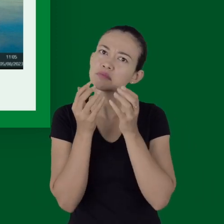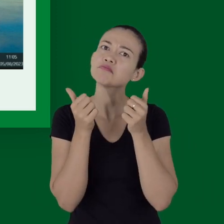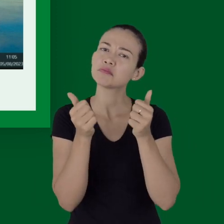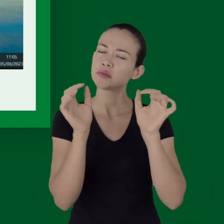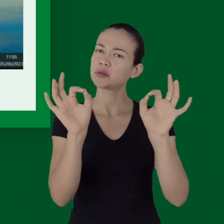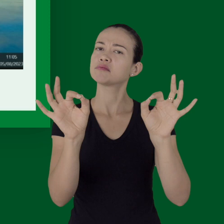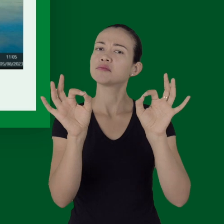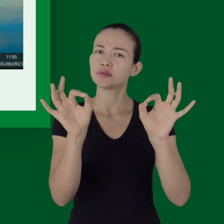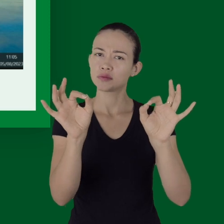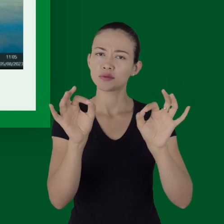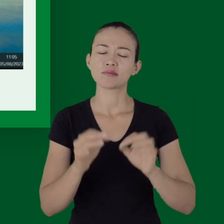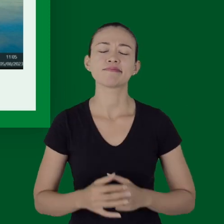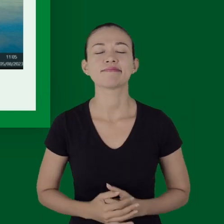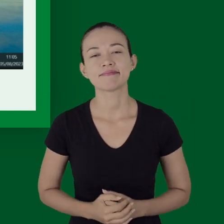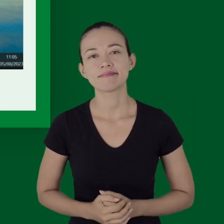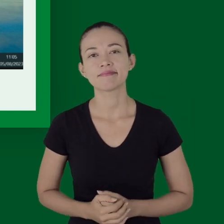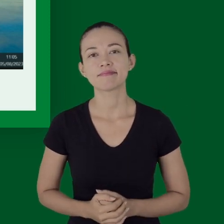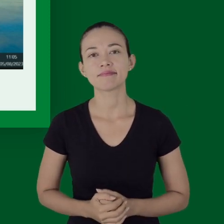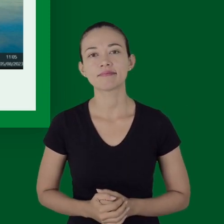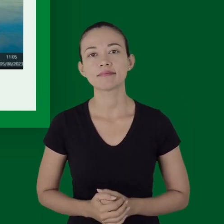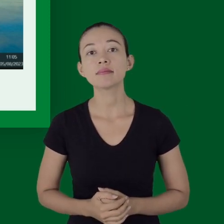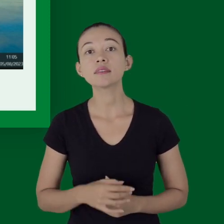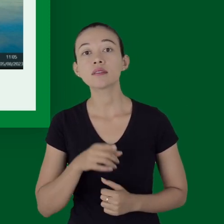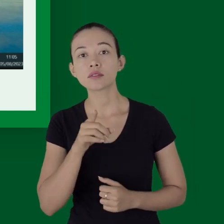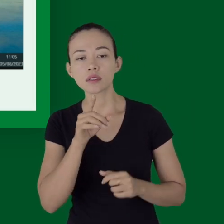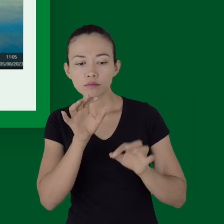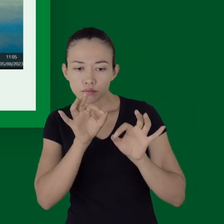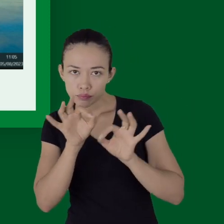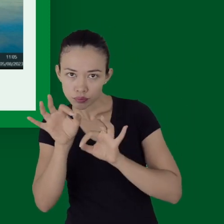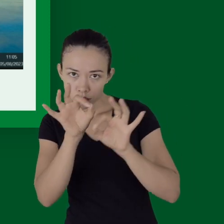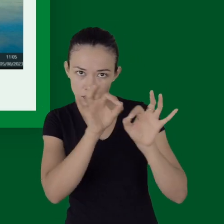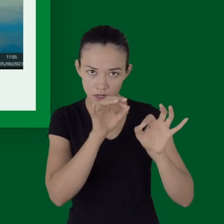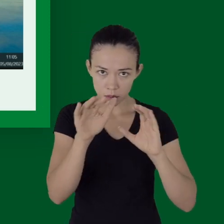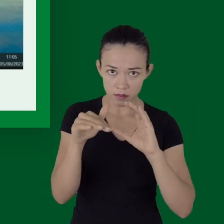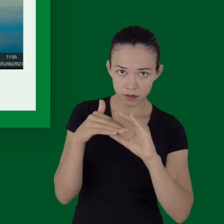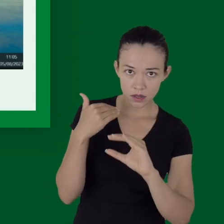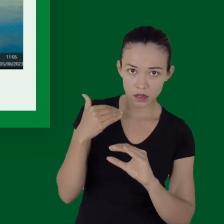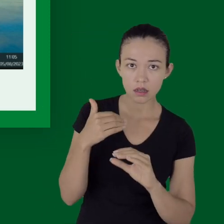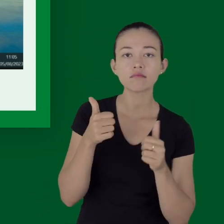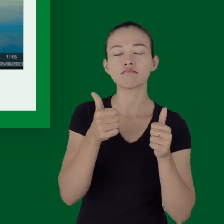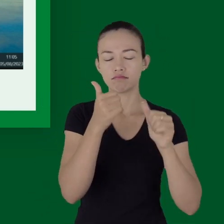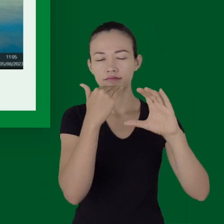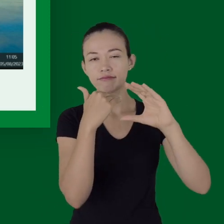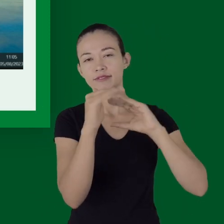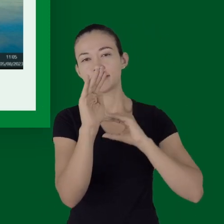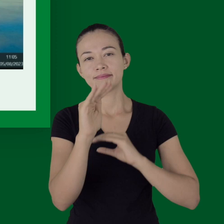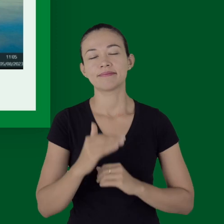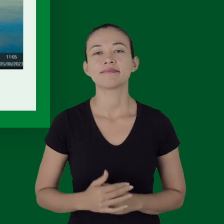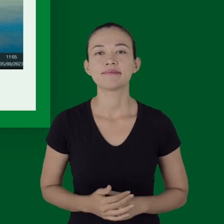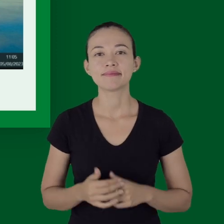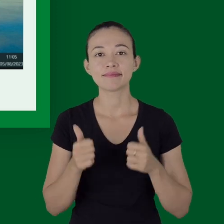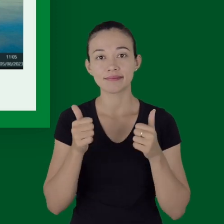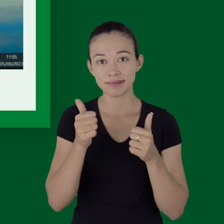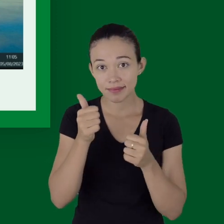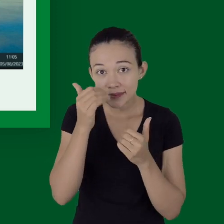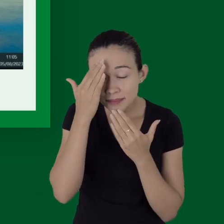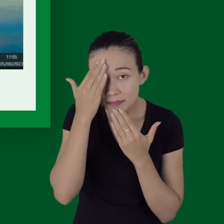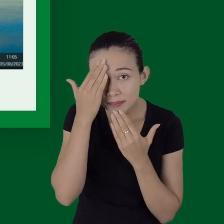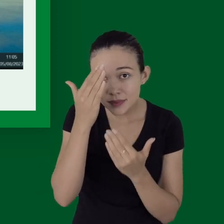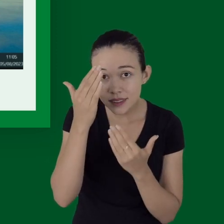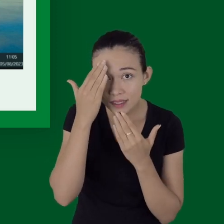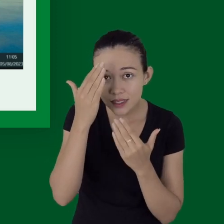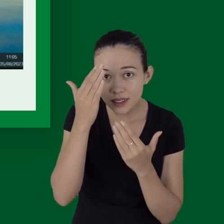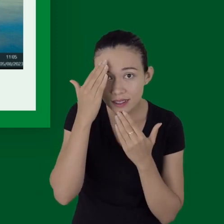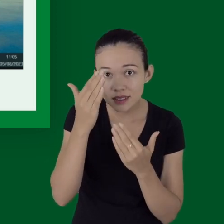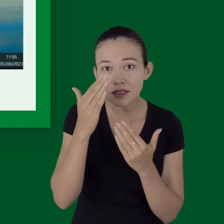Ficou ótimo. Ficou muito bom. Tá. Quando editar lá, você me envia, por favor? Te envio. Te Tá. envio.